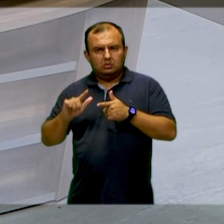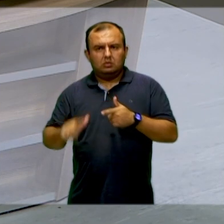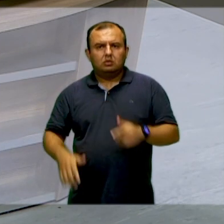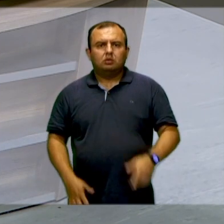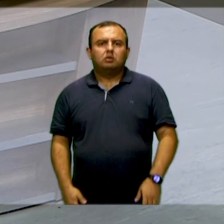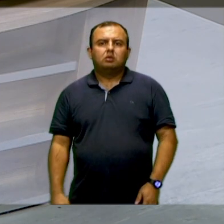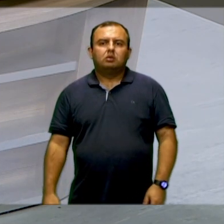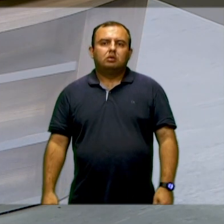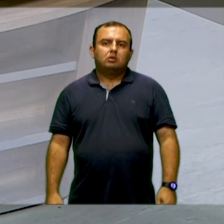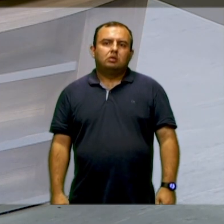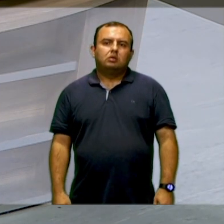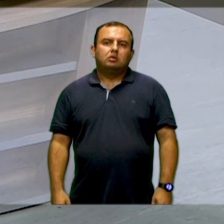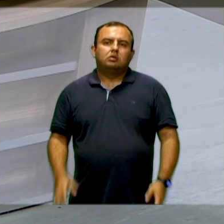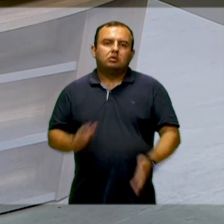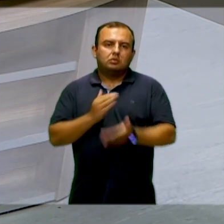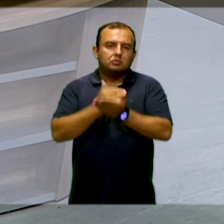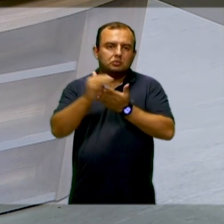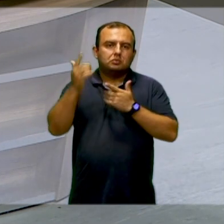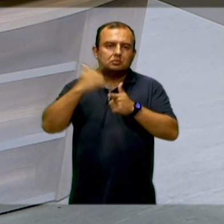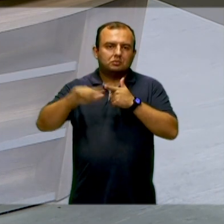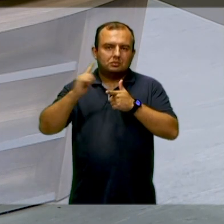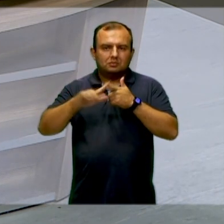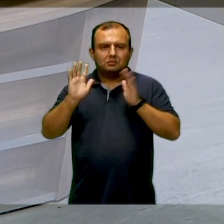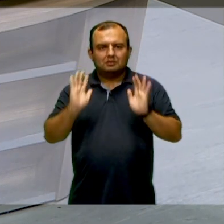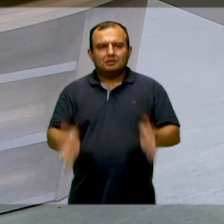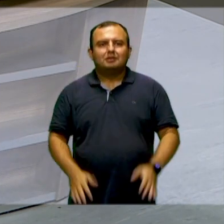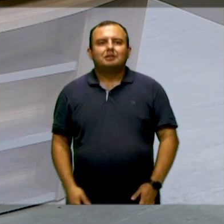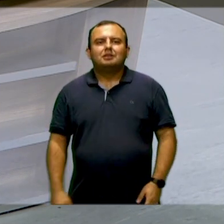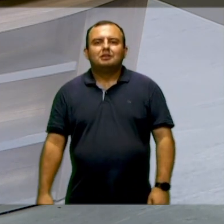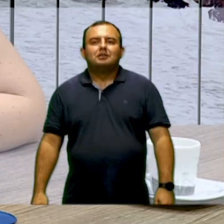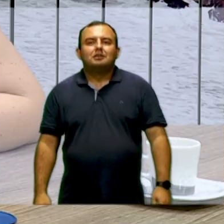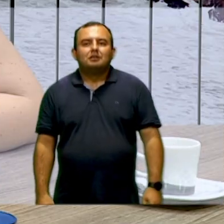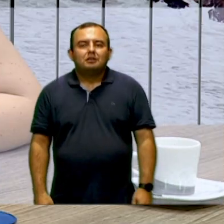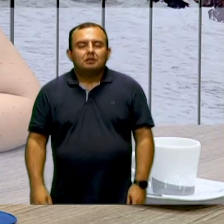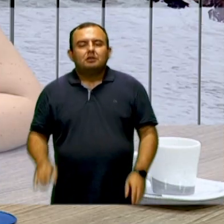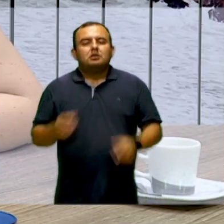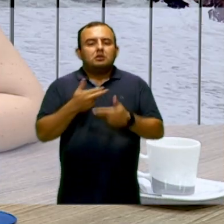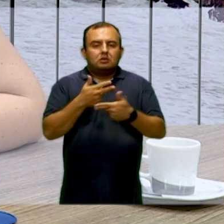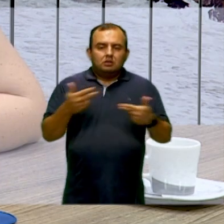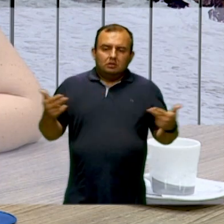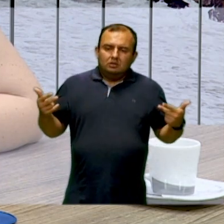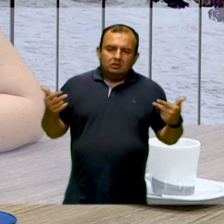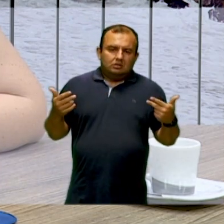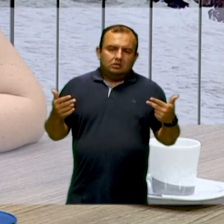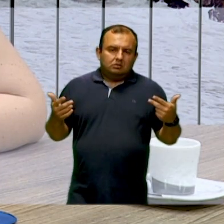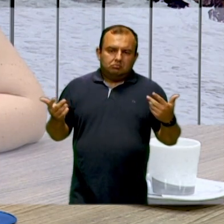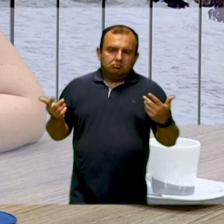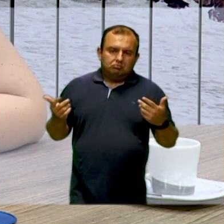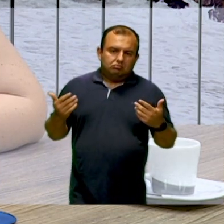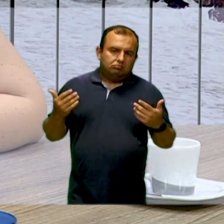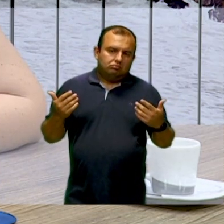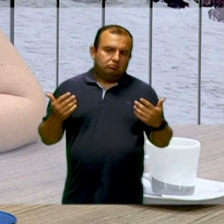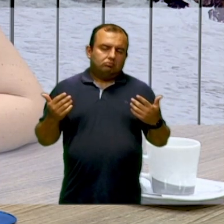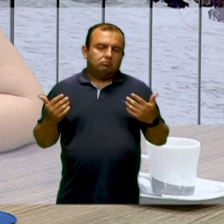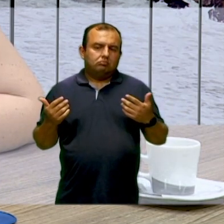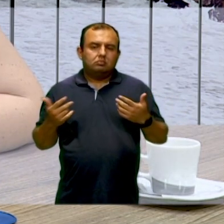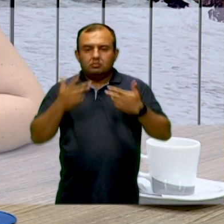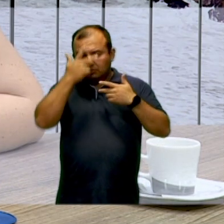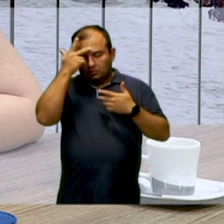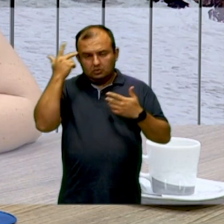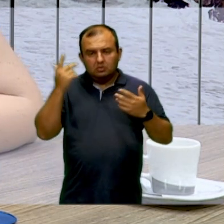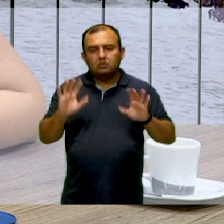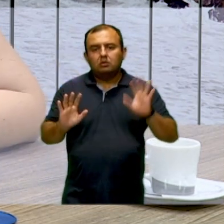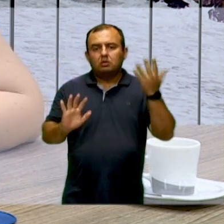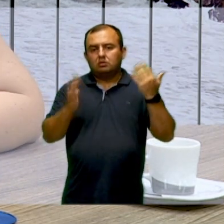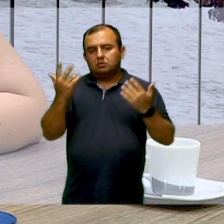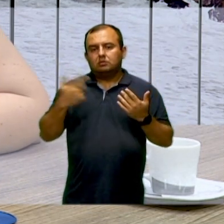Já nasceu com problema? Já. Que horror. Então, assim, são coisinhas que a gente também não quer passar isso para as pessoas que está acontecendo,